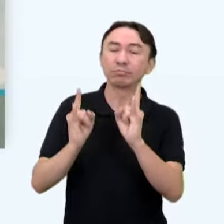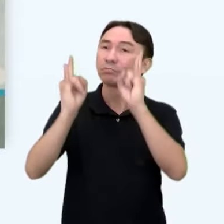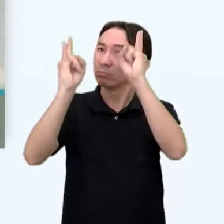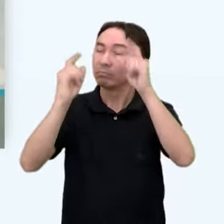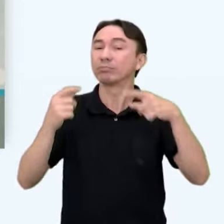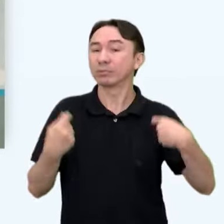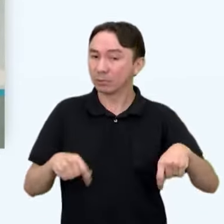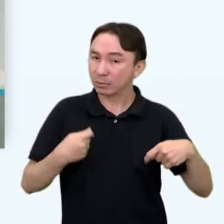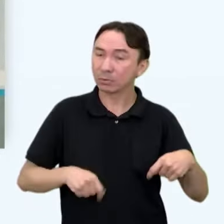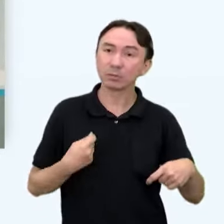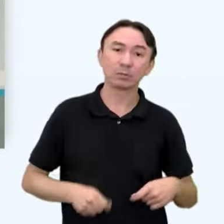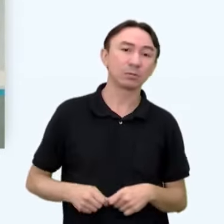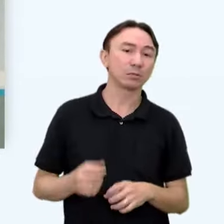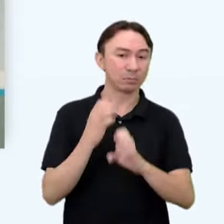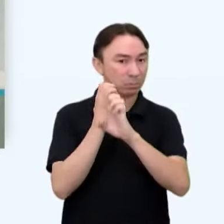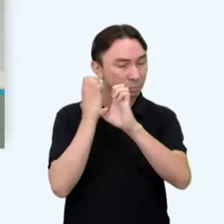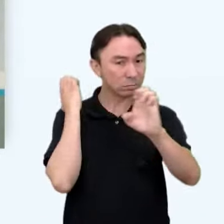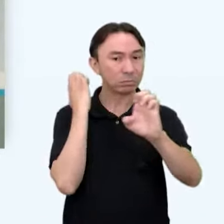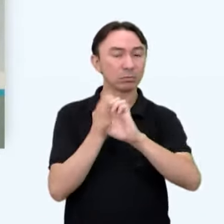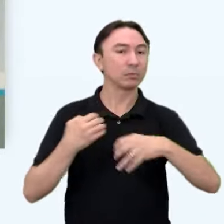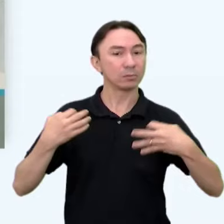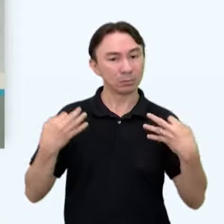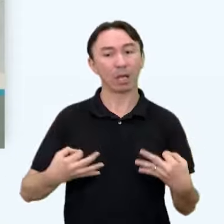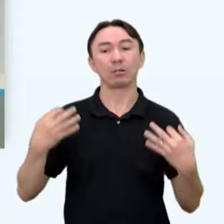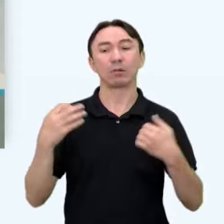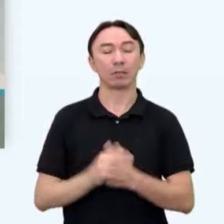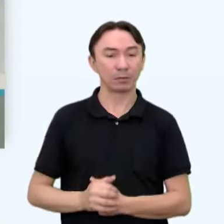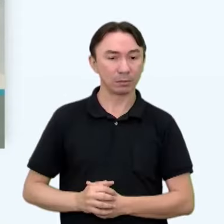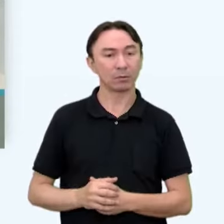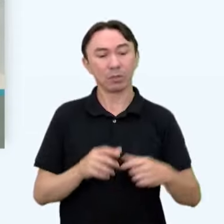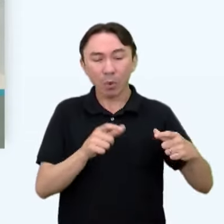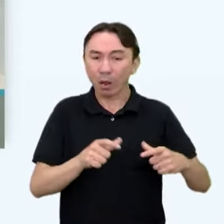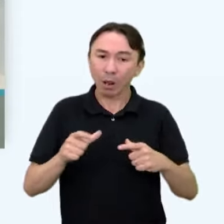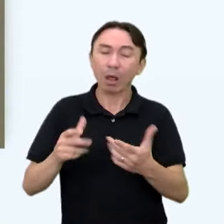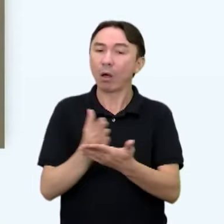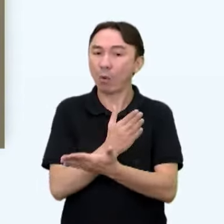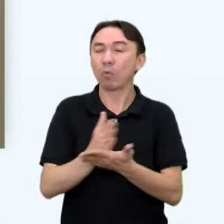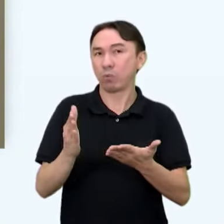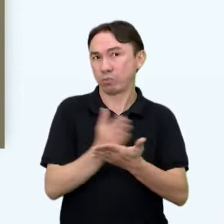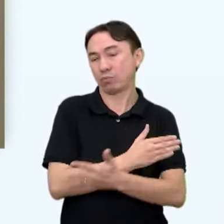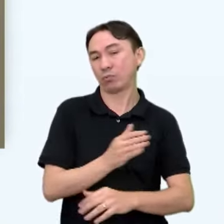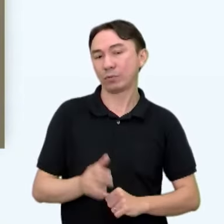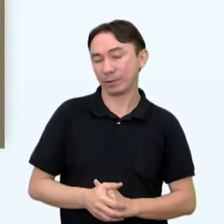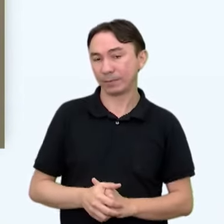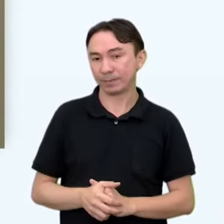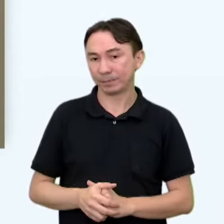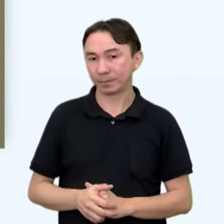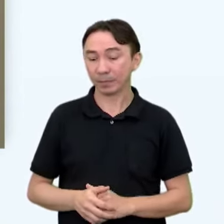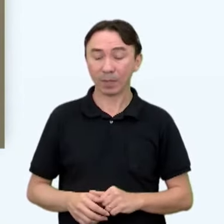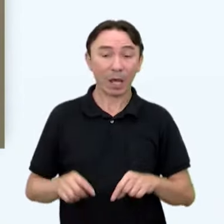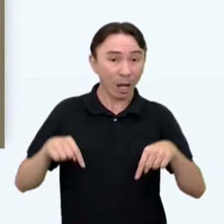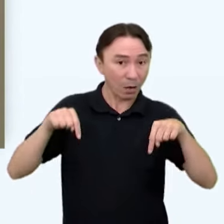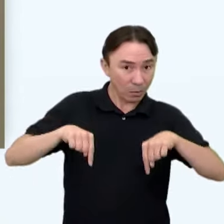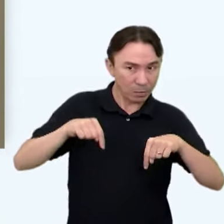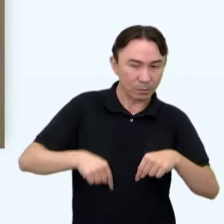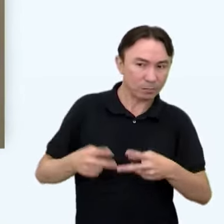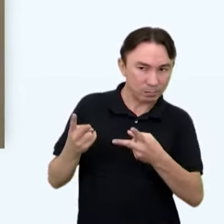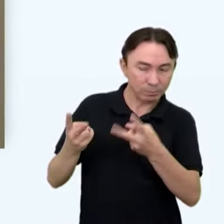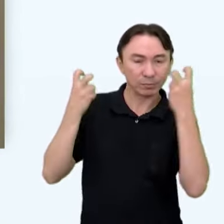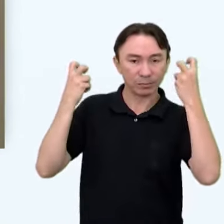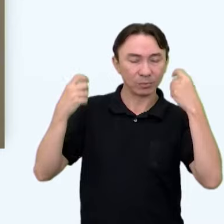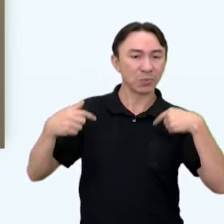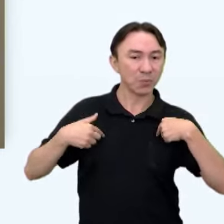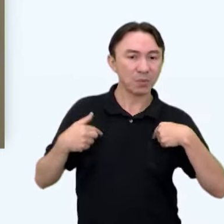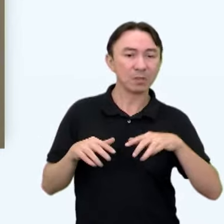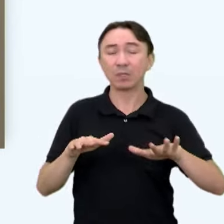também, mas isso apenas em algumas regiões. A maior parte dos tremores que são percebidos pela população podem